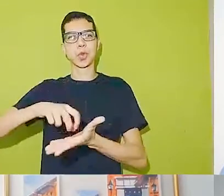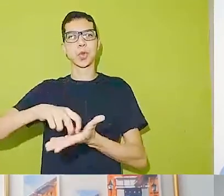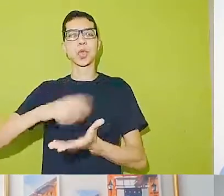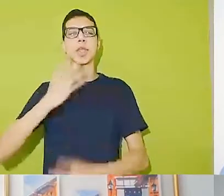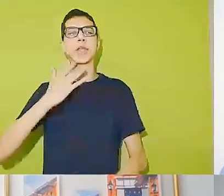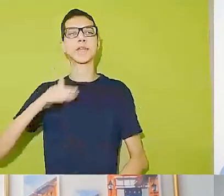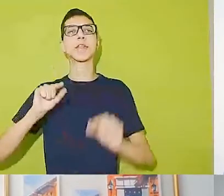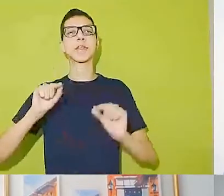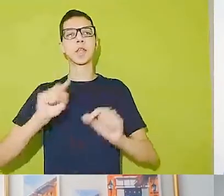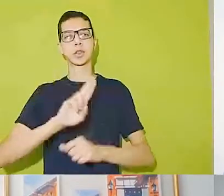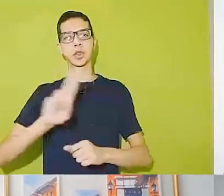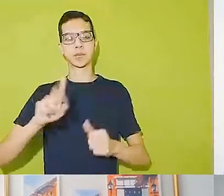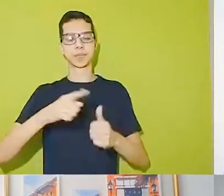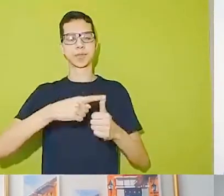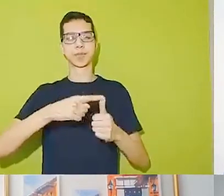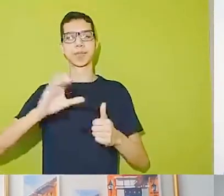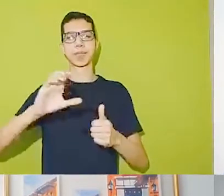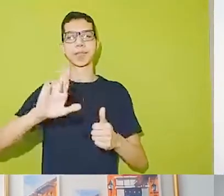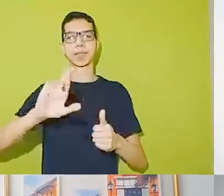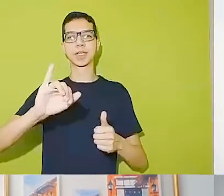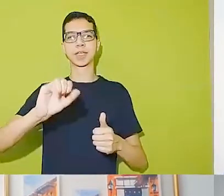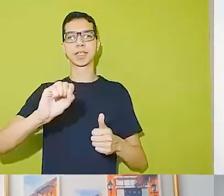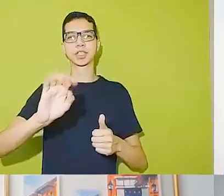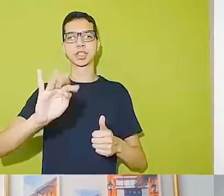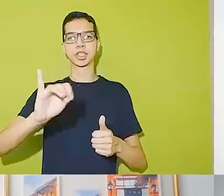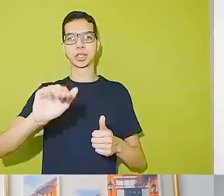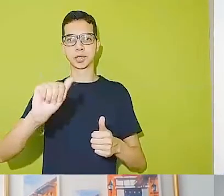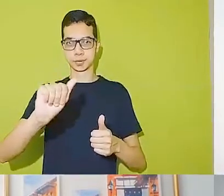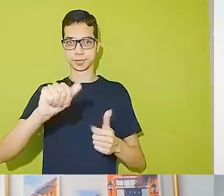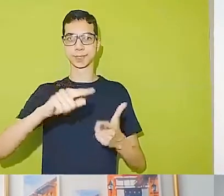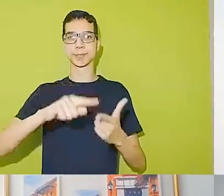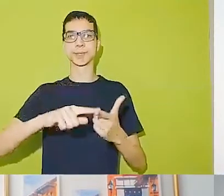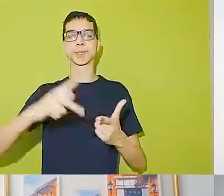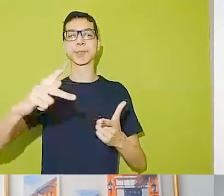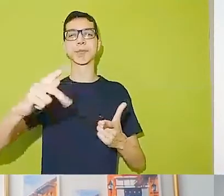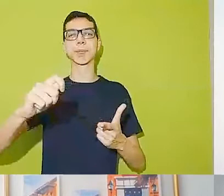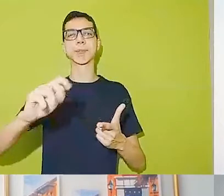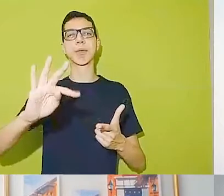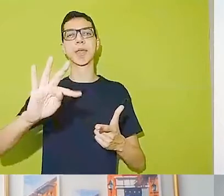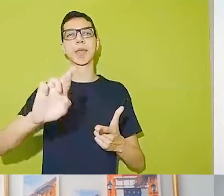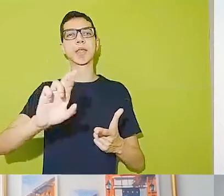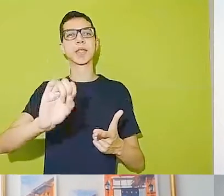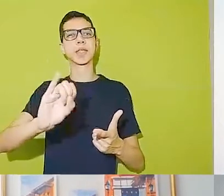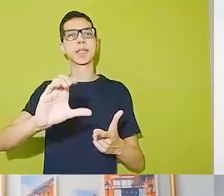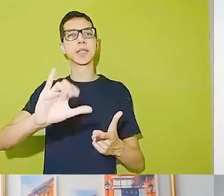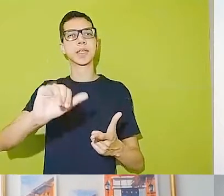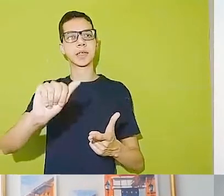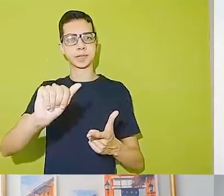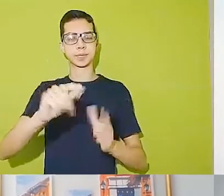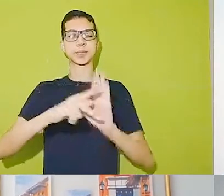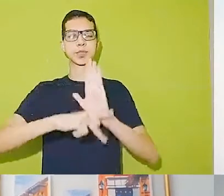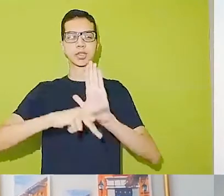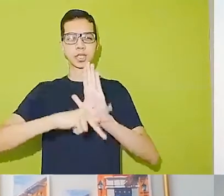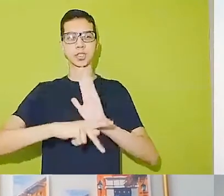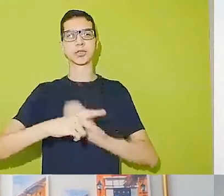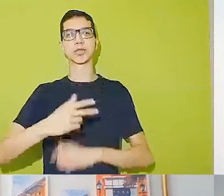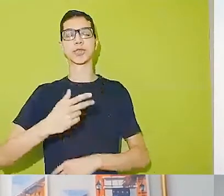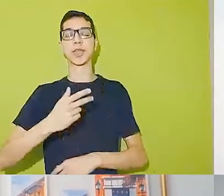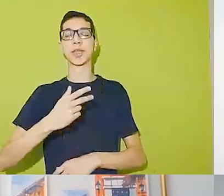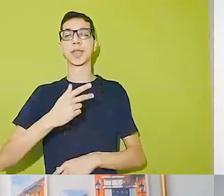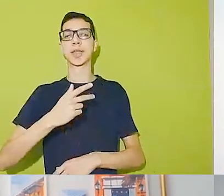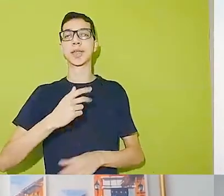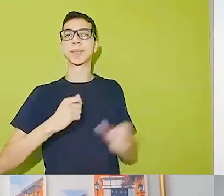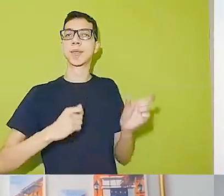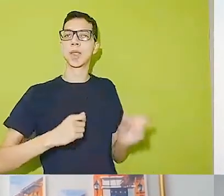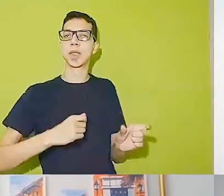a Patrícia, que esse projeto tem um pouco da maternidade delas, e eu tinha que